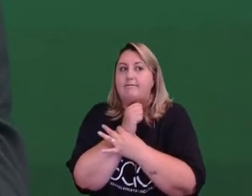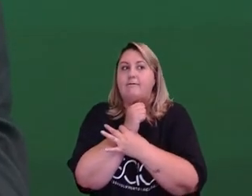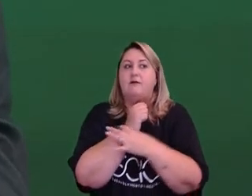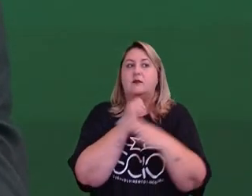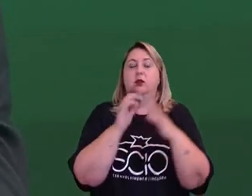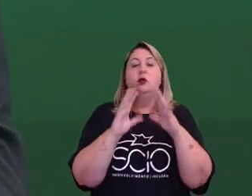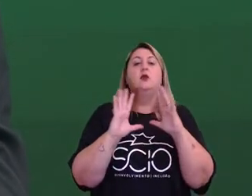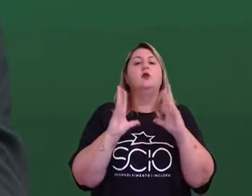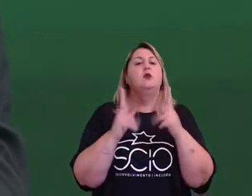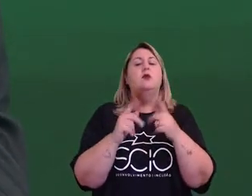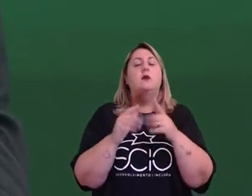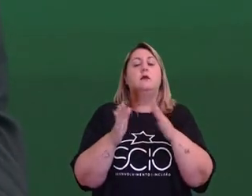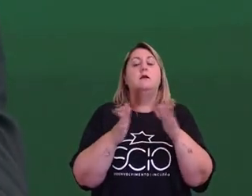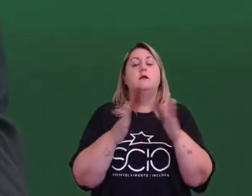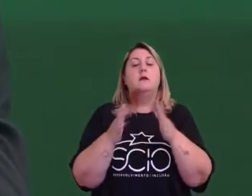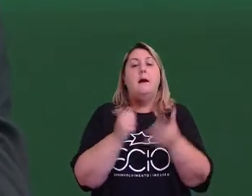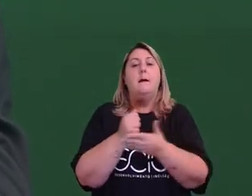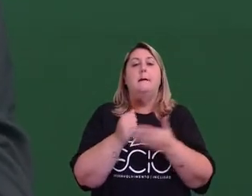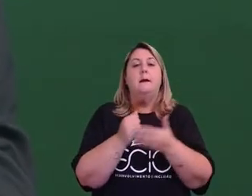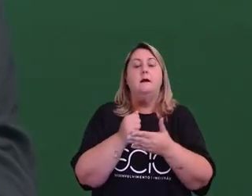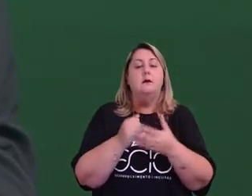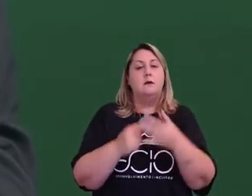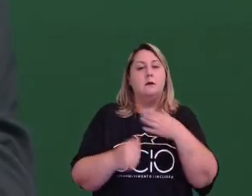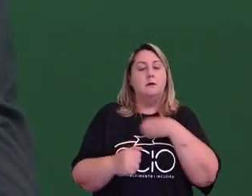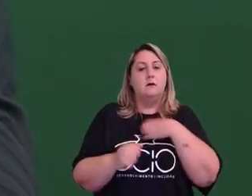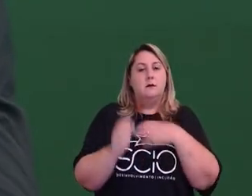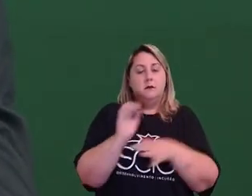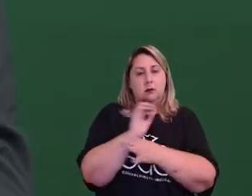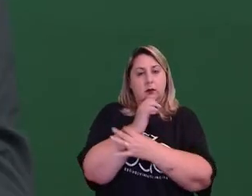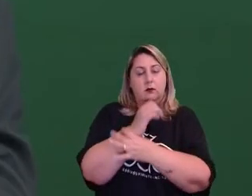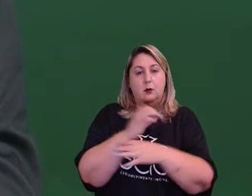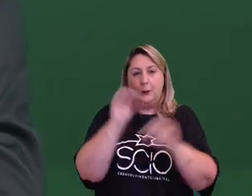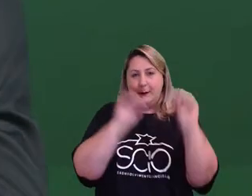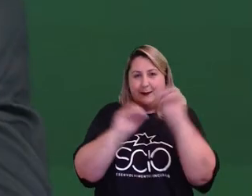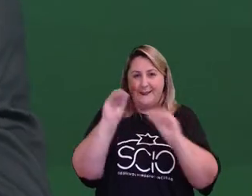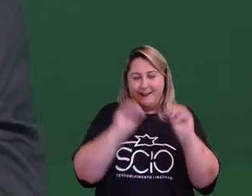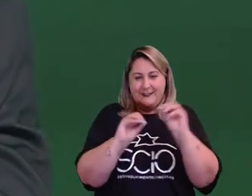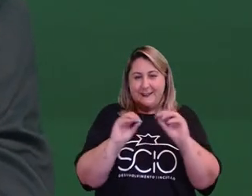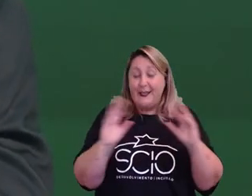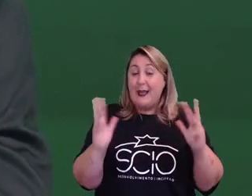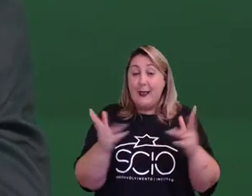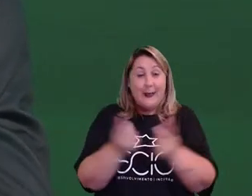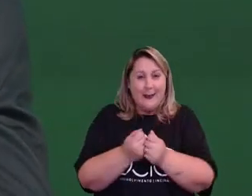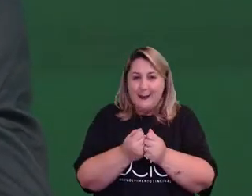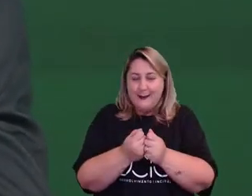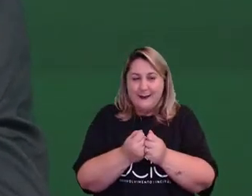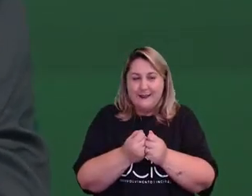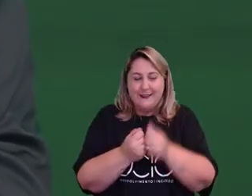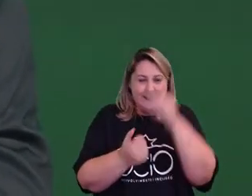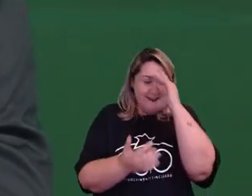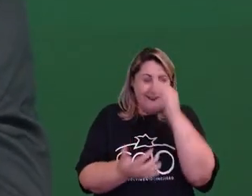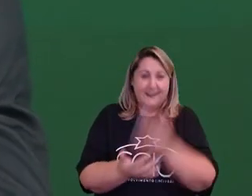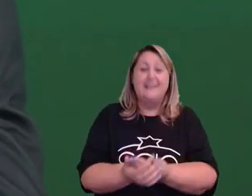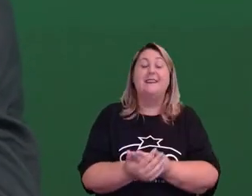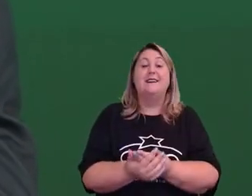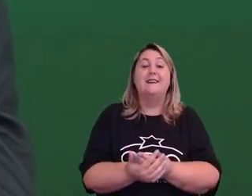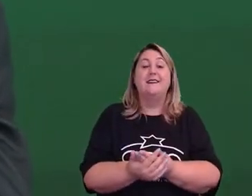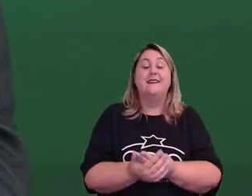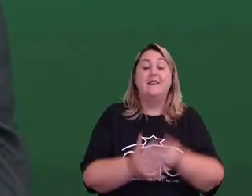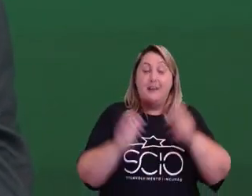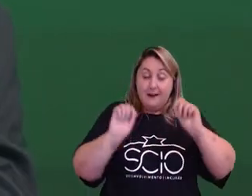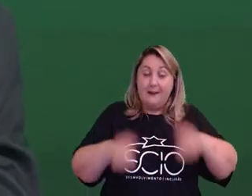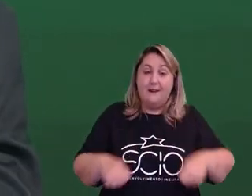dentro de todos os padrões do nosso comportamento seguro. Um beijo para todos vocês que acreditam que